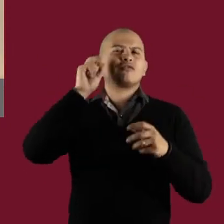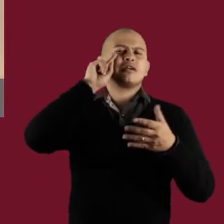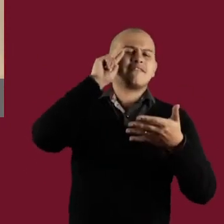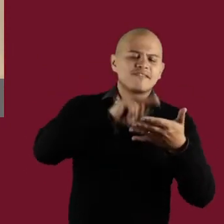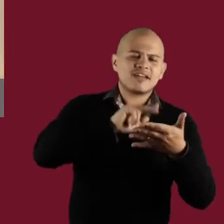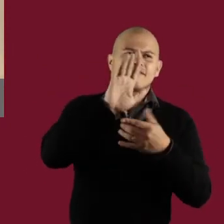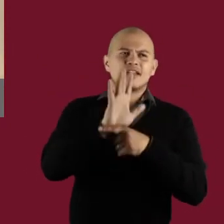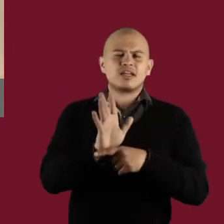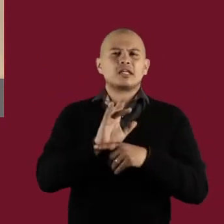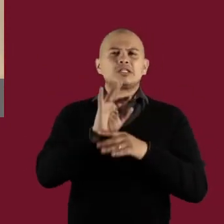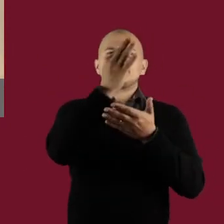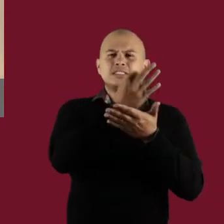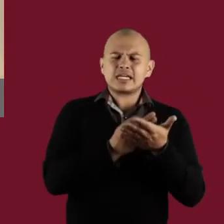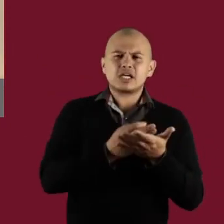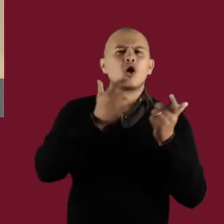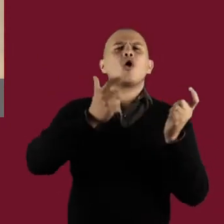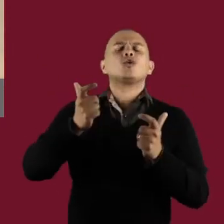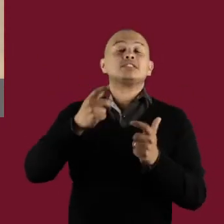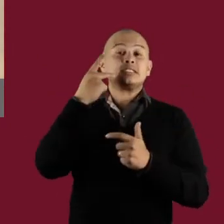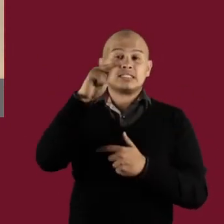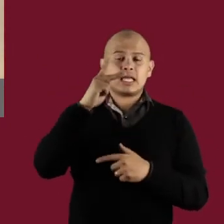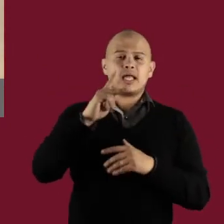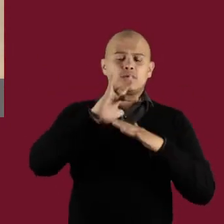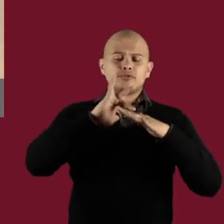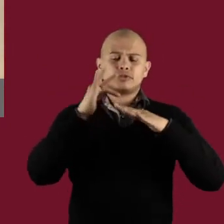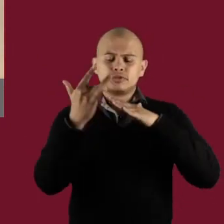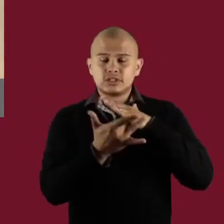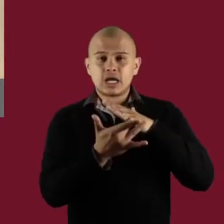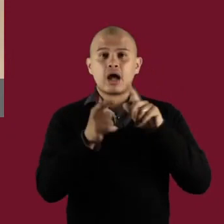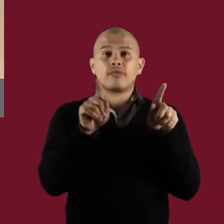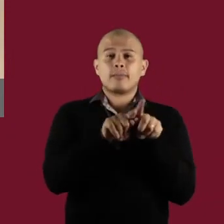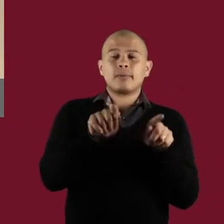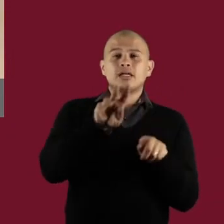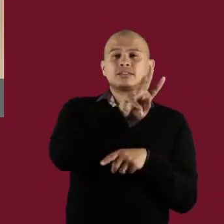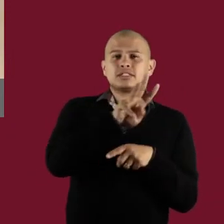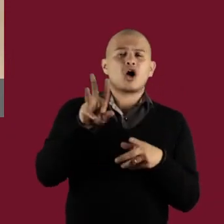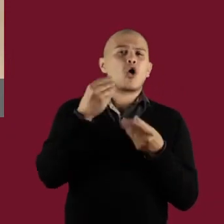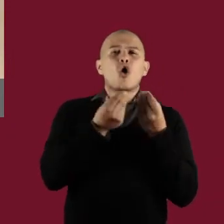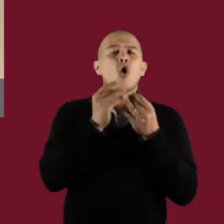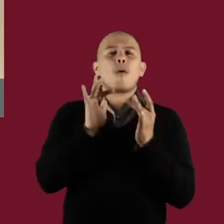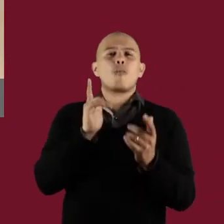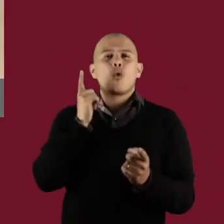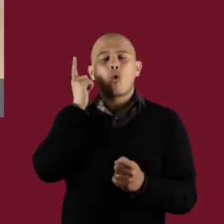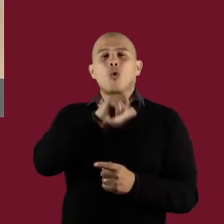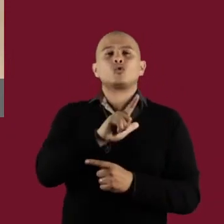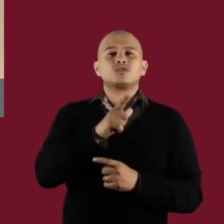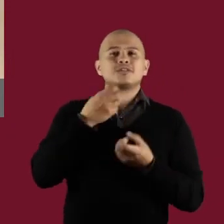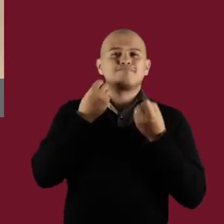estão, nas redes sociais, nos canais todos, como acessar essa informação, né?